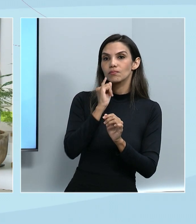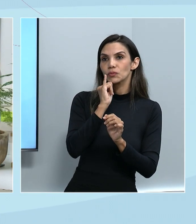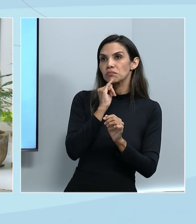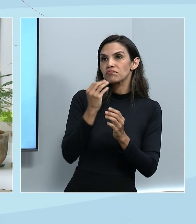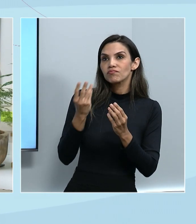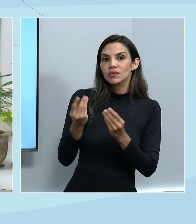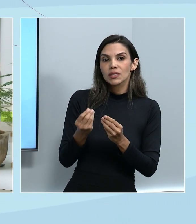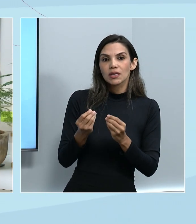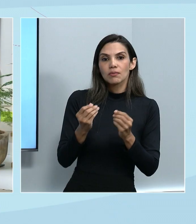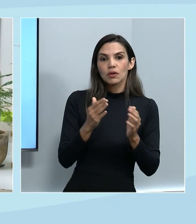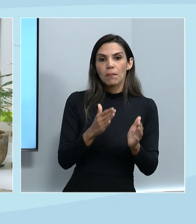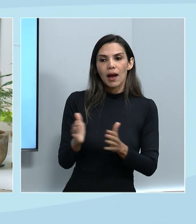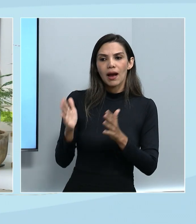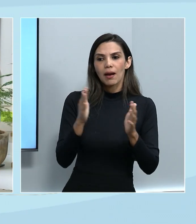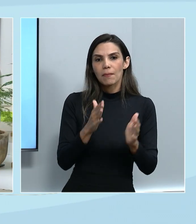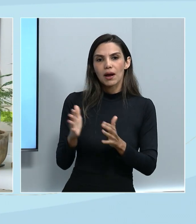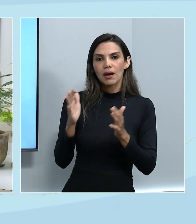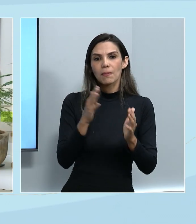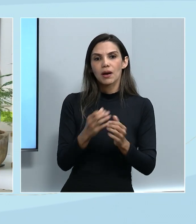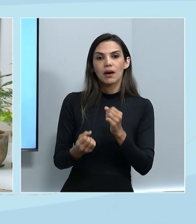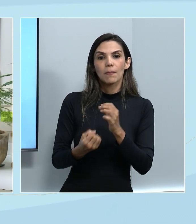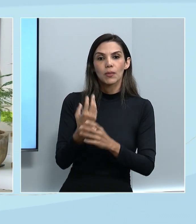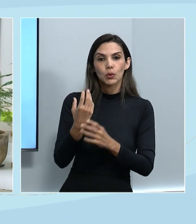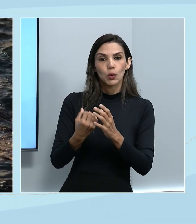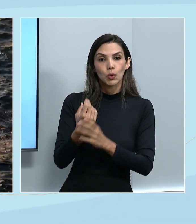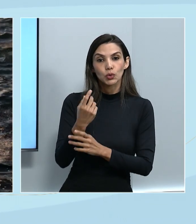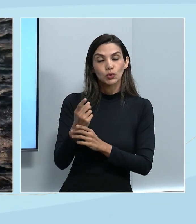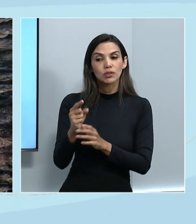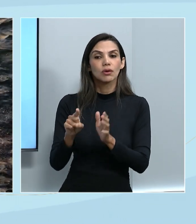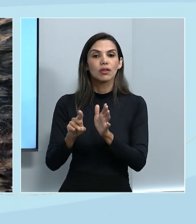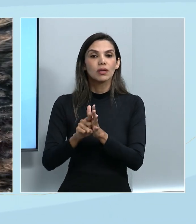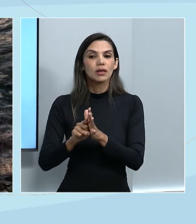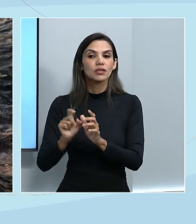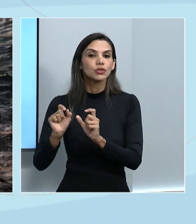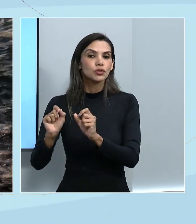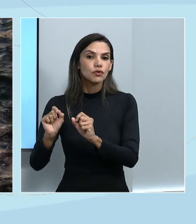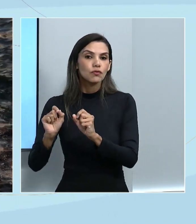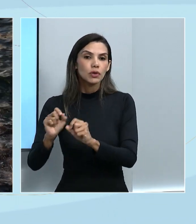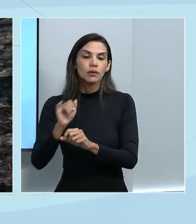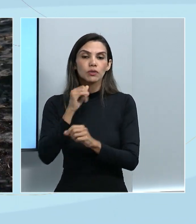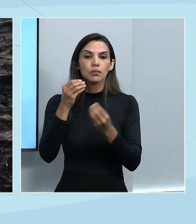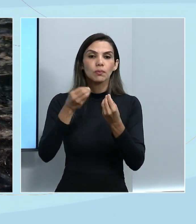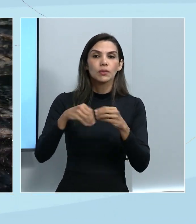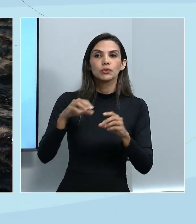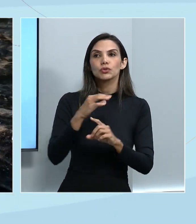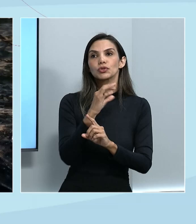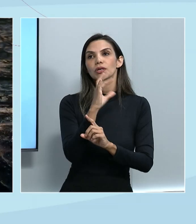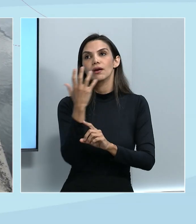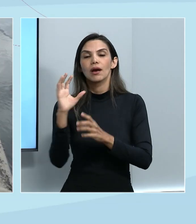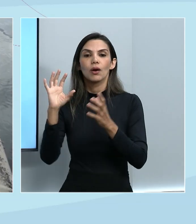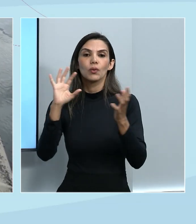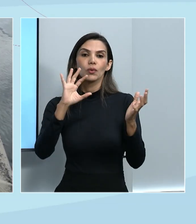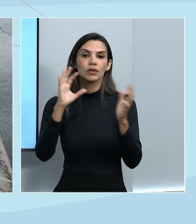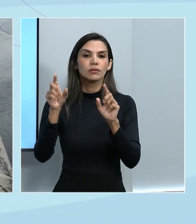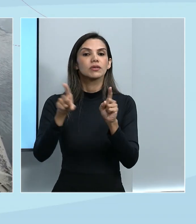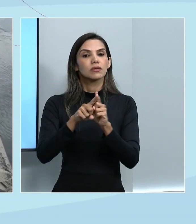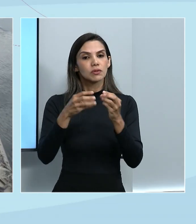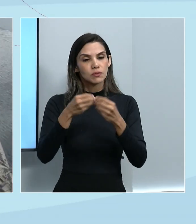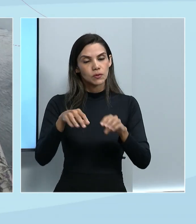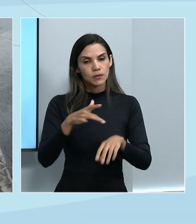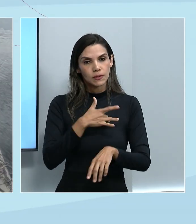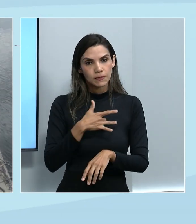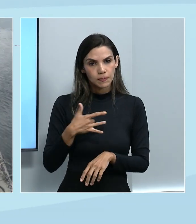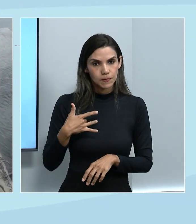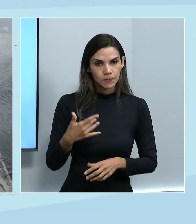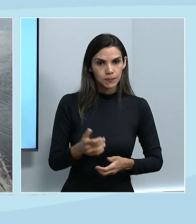não seja numa escala tão grande a ponto de danificar o nosso clima e de danificar a nossa saúde.